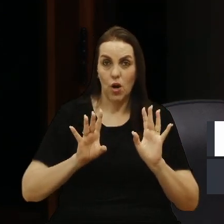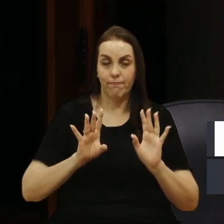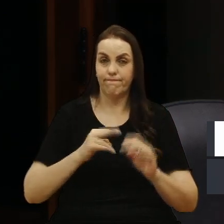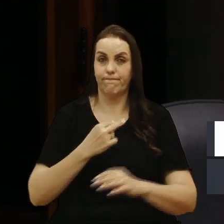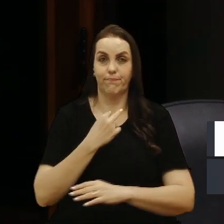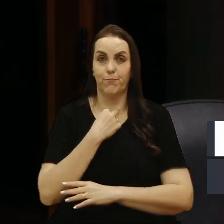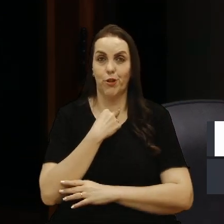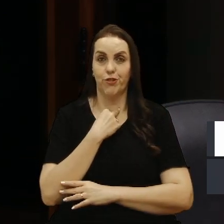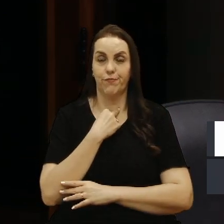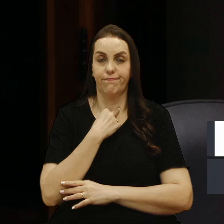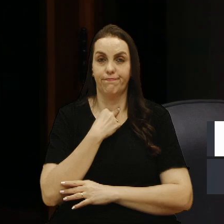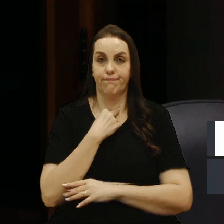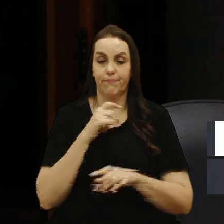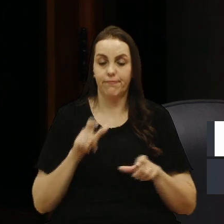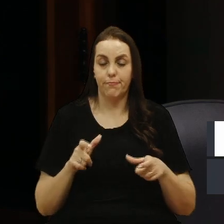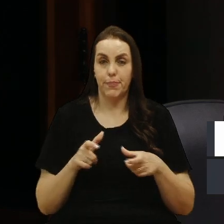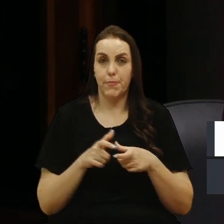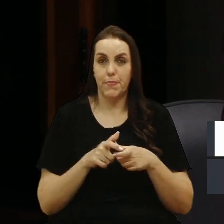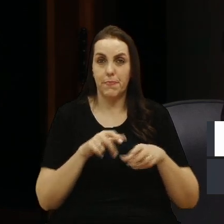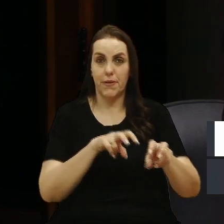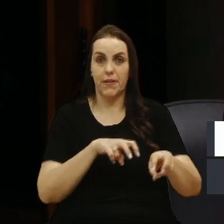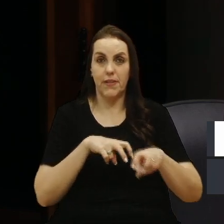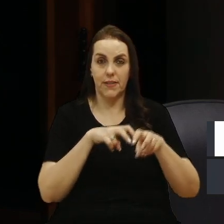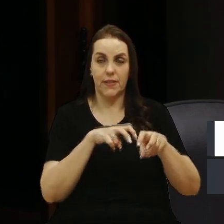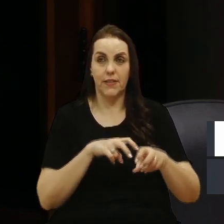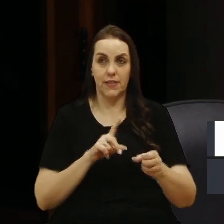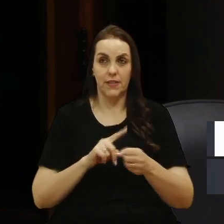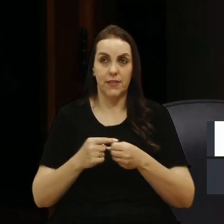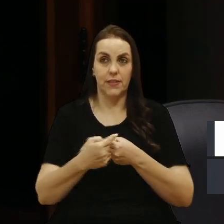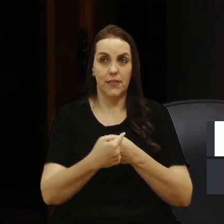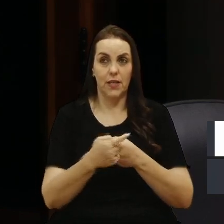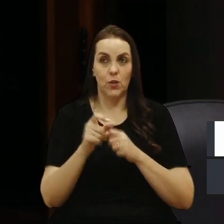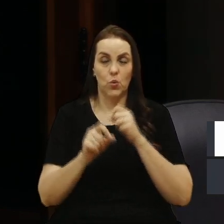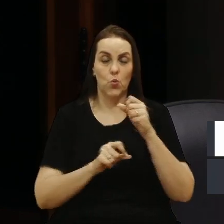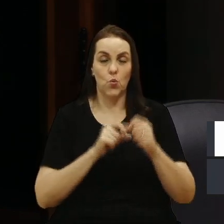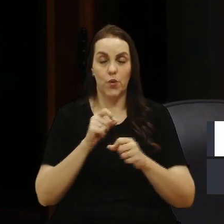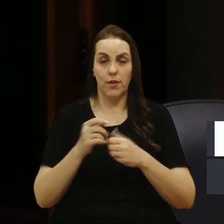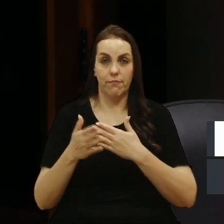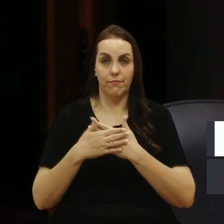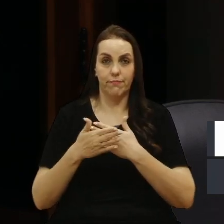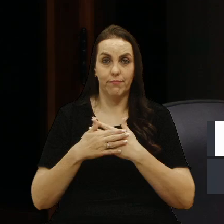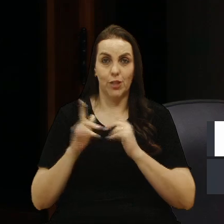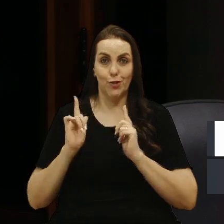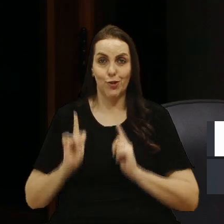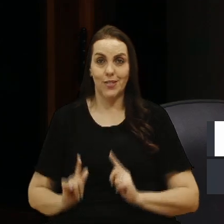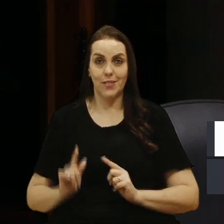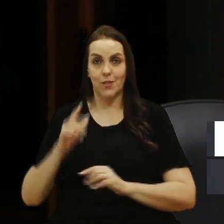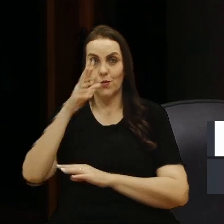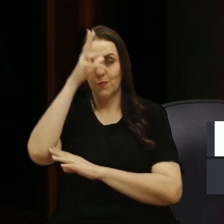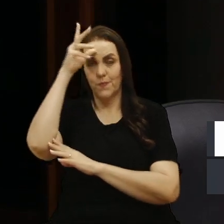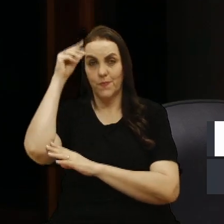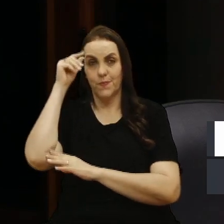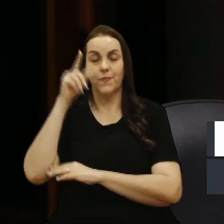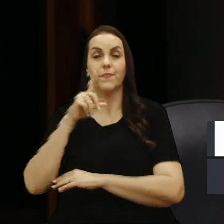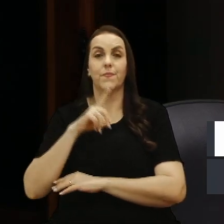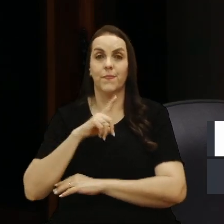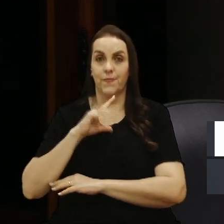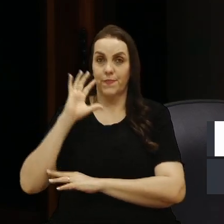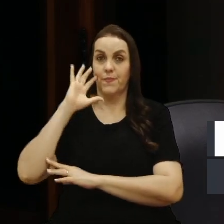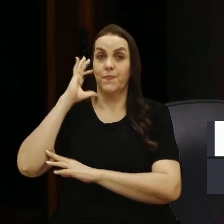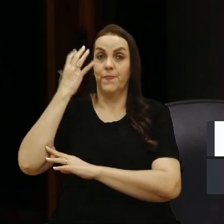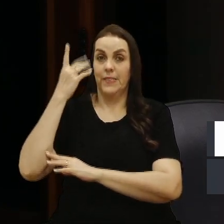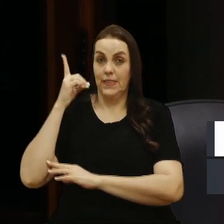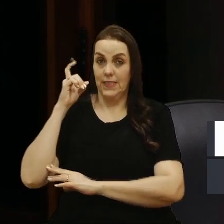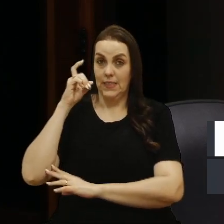pequenos agricultores da nossa cidade, naquilo que compete à gestão municipal, passam situações muito